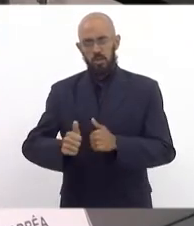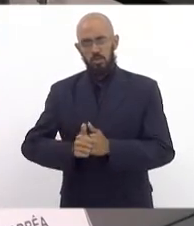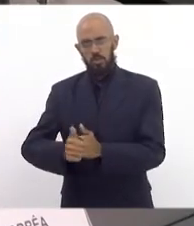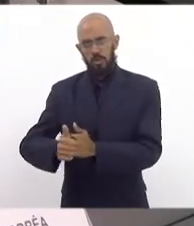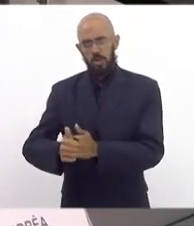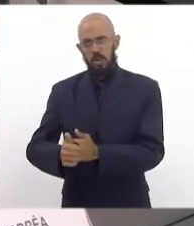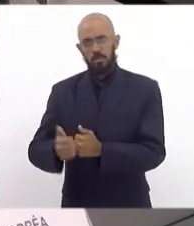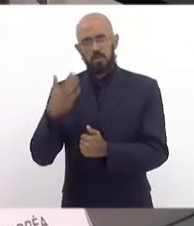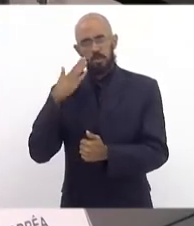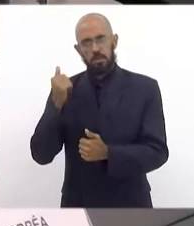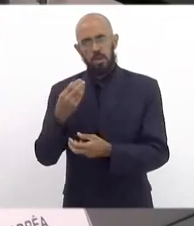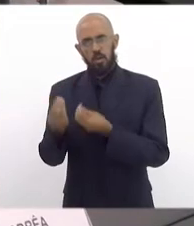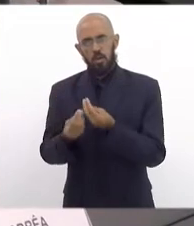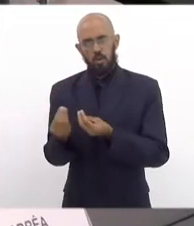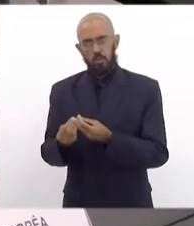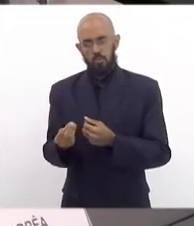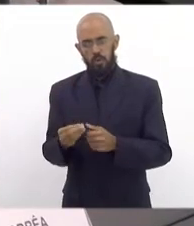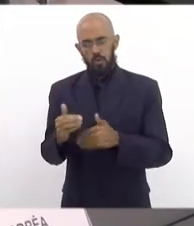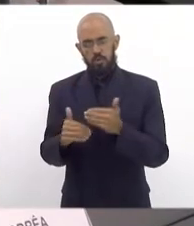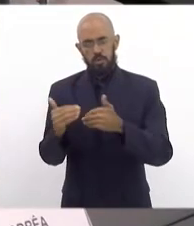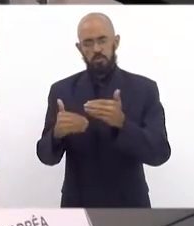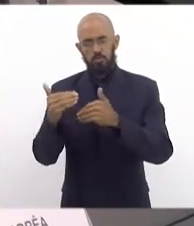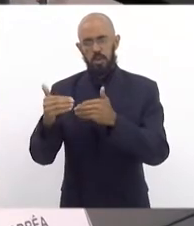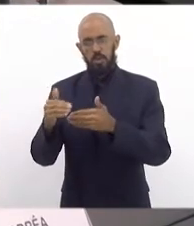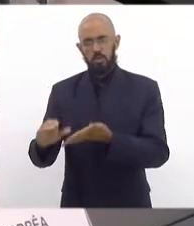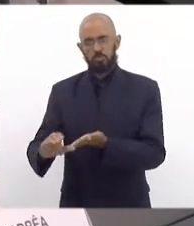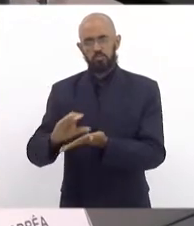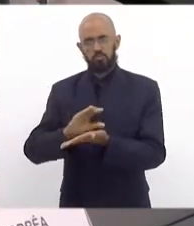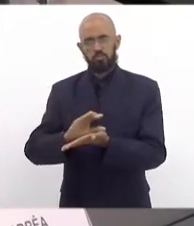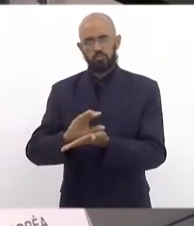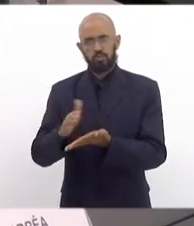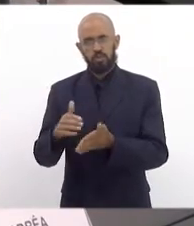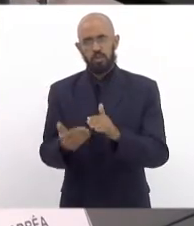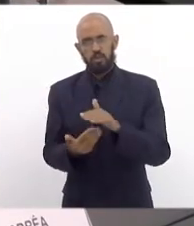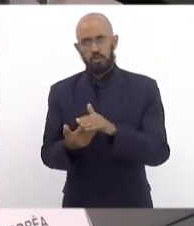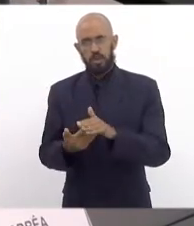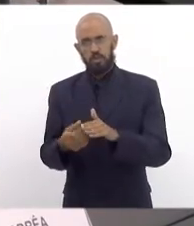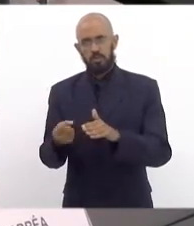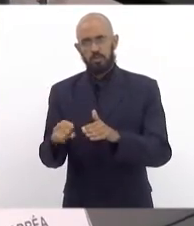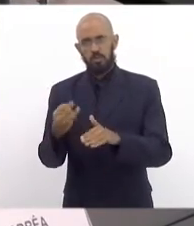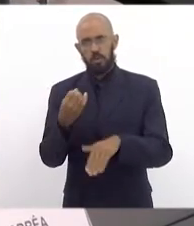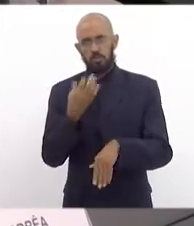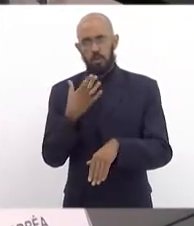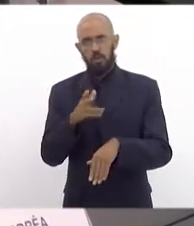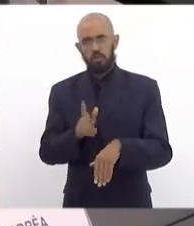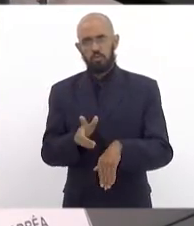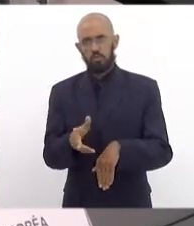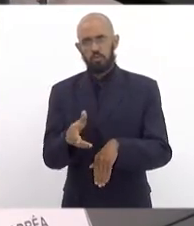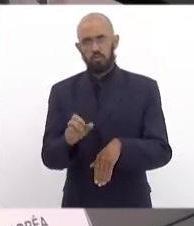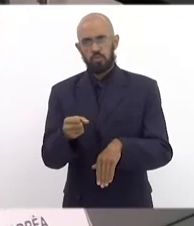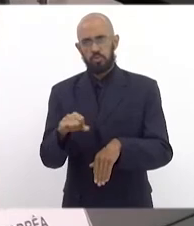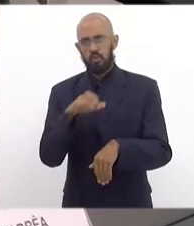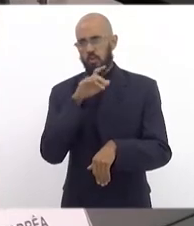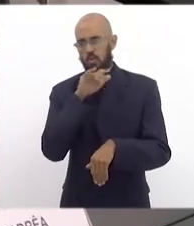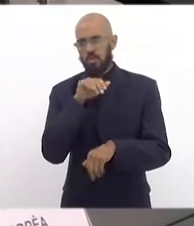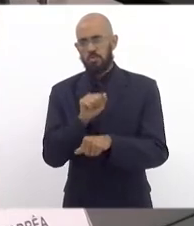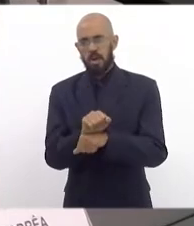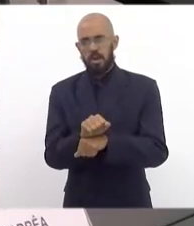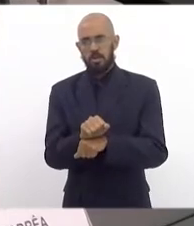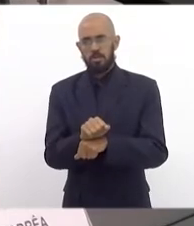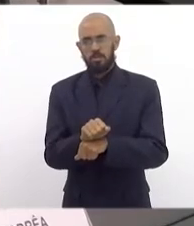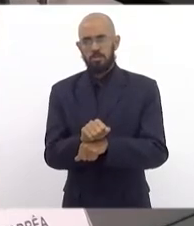foi o desempenho da receita nisso entendeu uma coisa limitada Se for bom a gente a vossa se for ruim a gente para